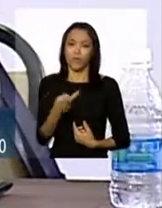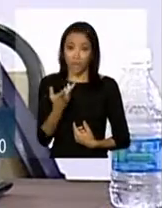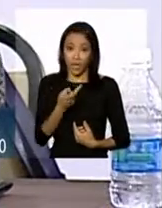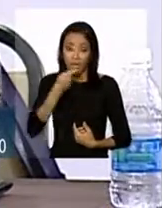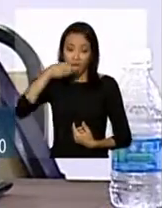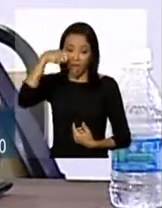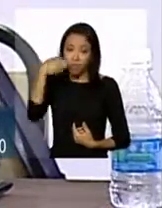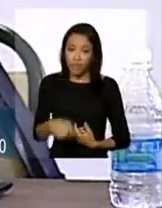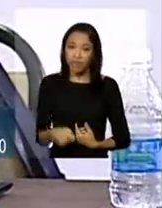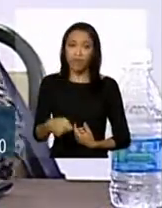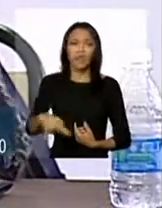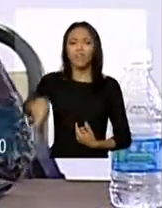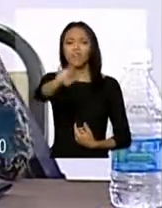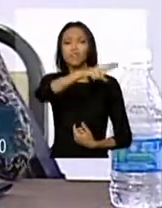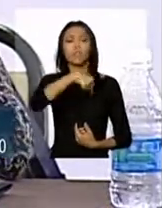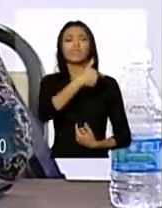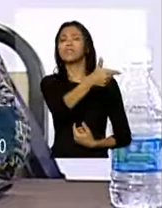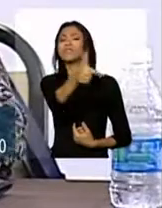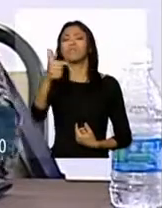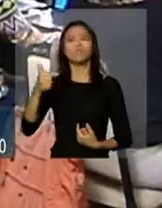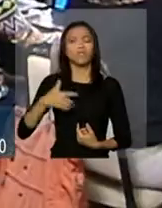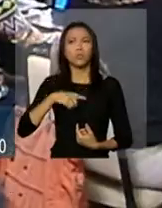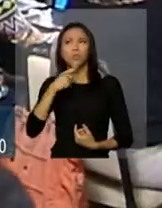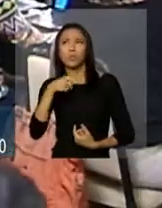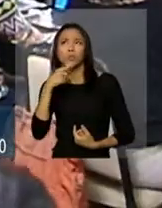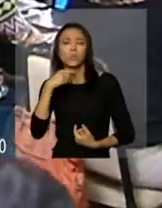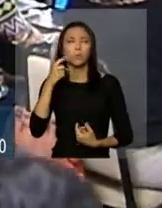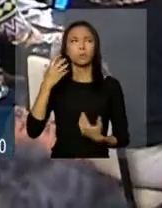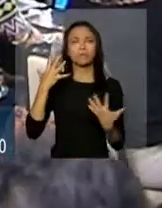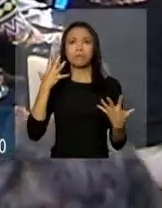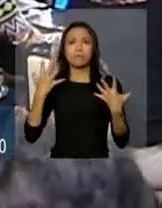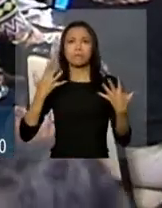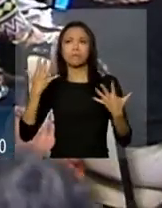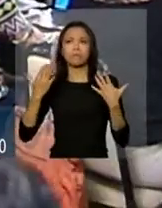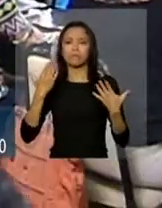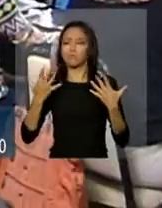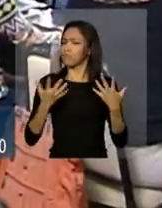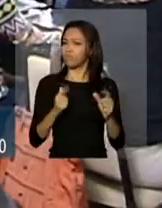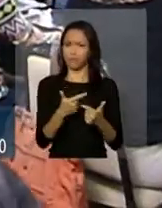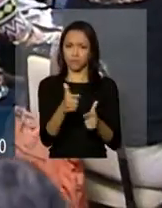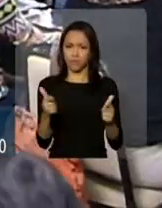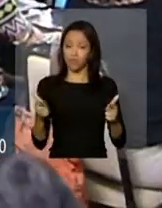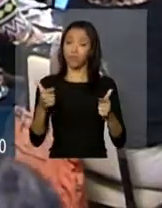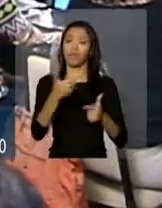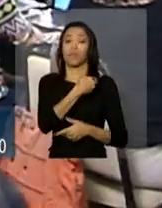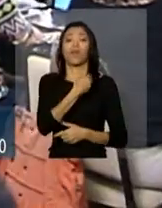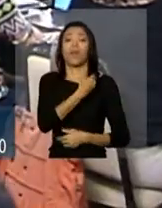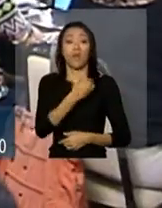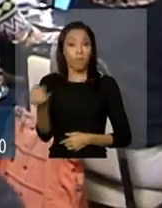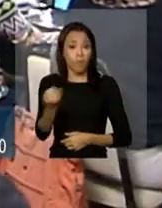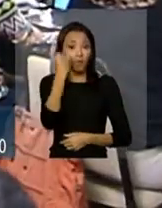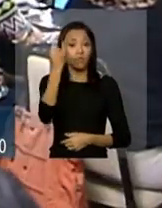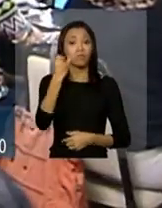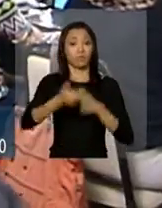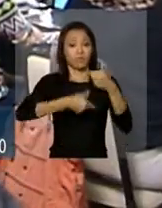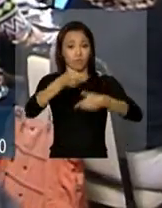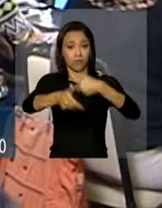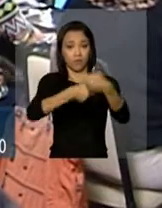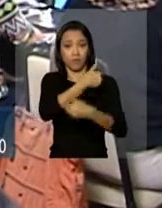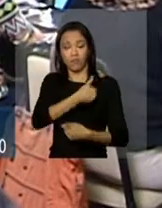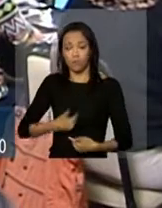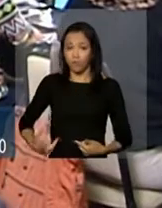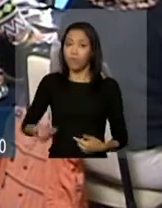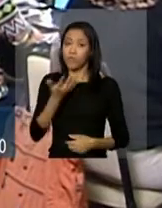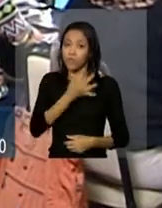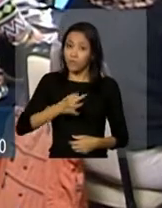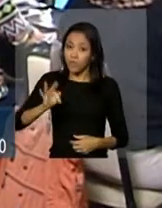que não haja dúvida em hipótese nenhuma, da importância que o governo federal dá